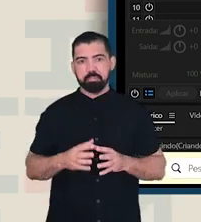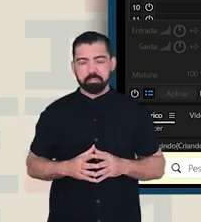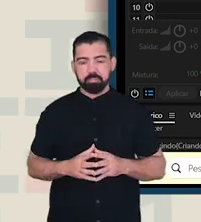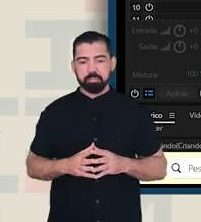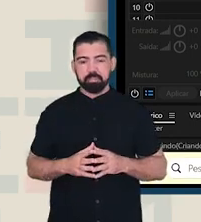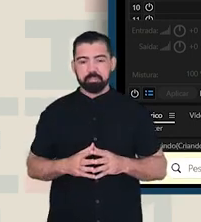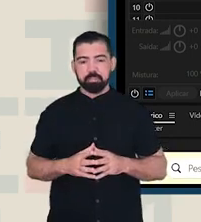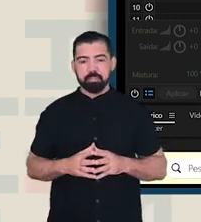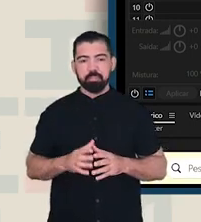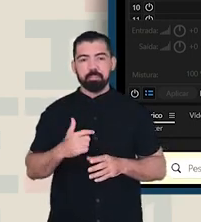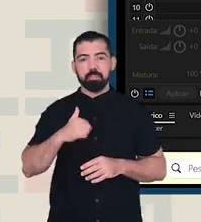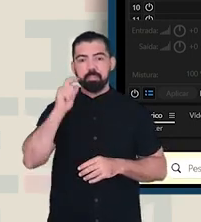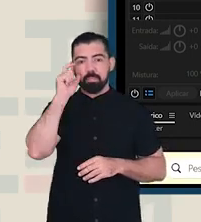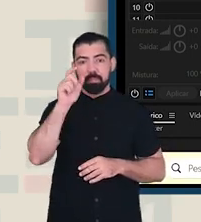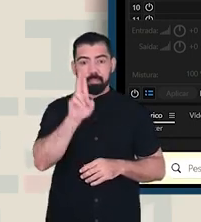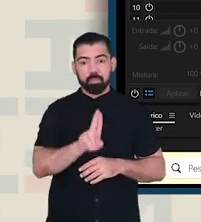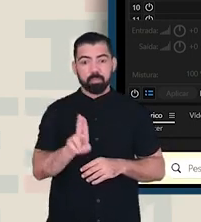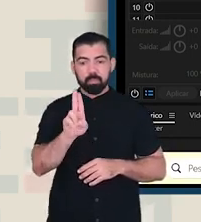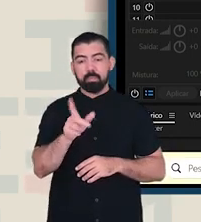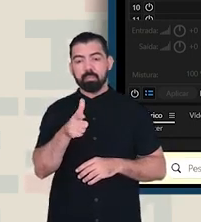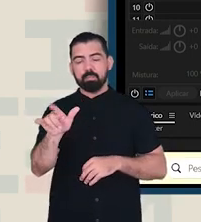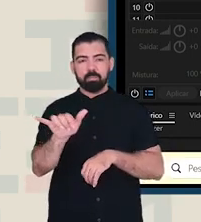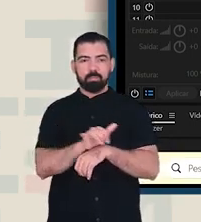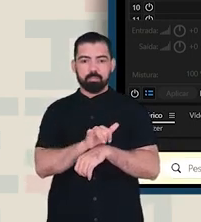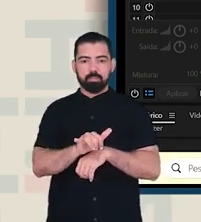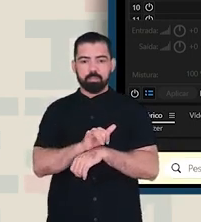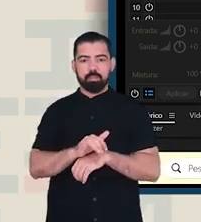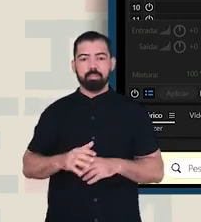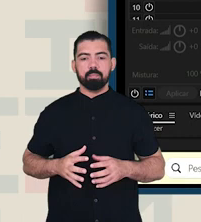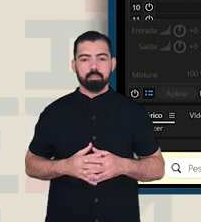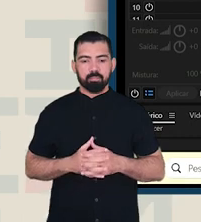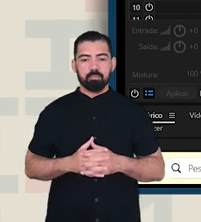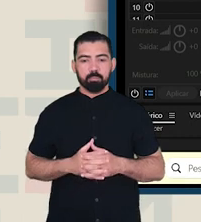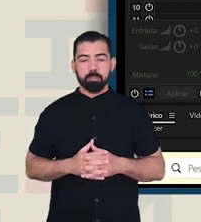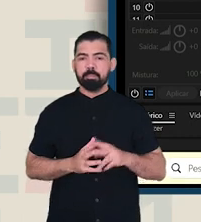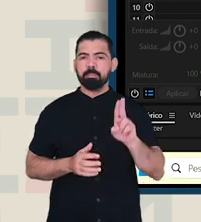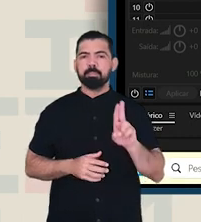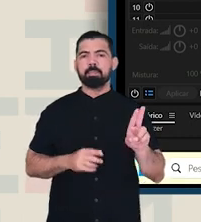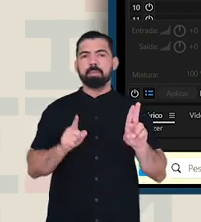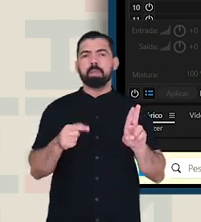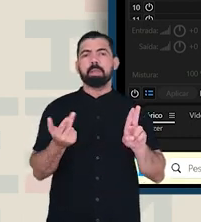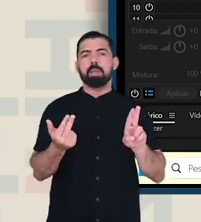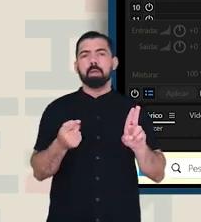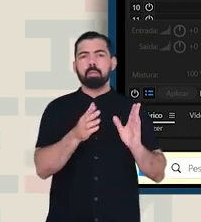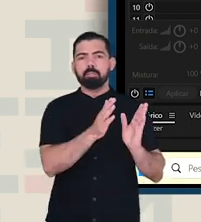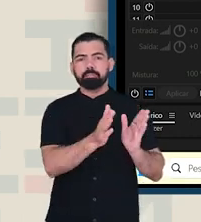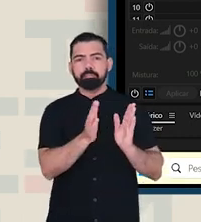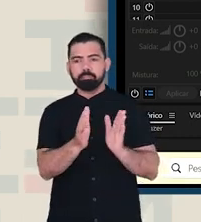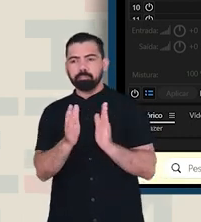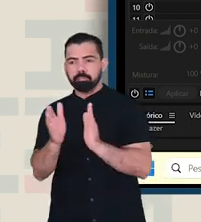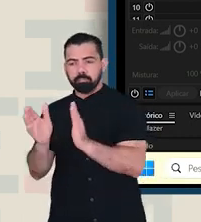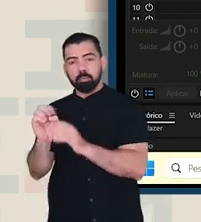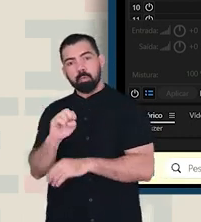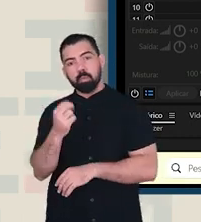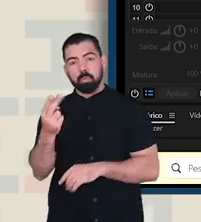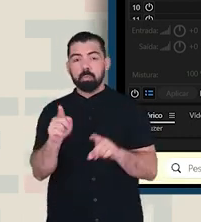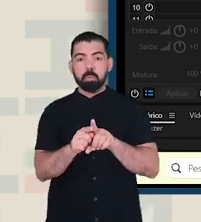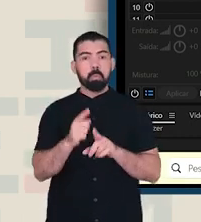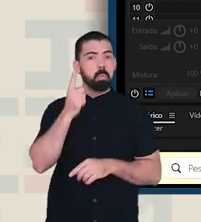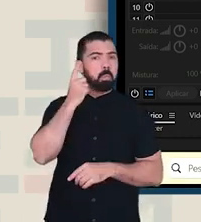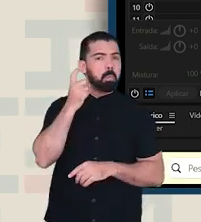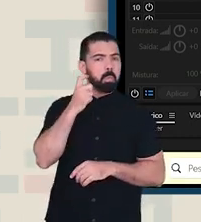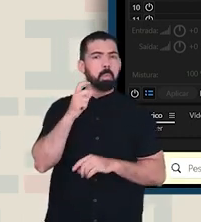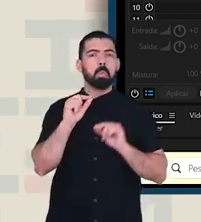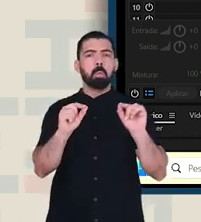eu estou interessado em utilizar de outra maneira. Utilizar como se fosse uma sequência, ou então como um som,